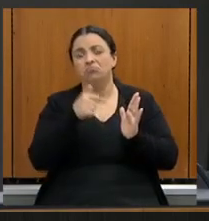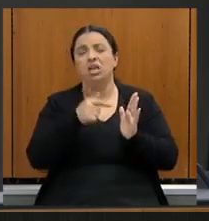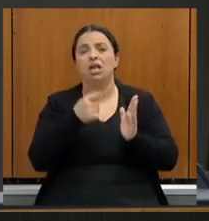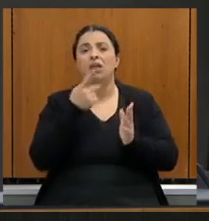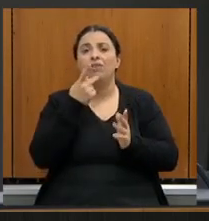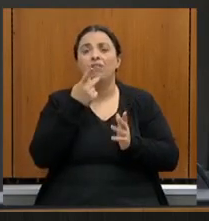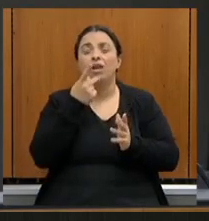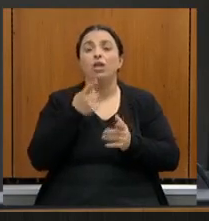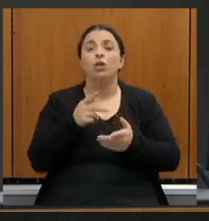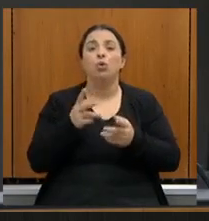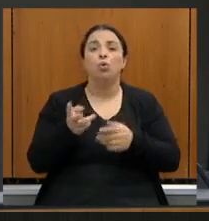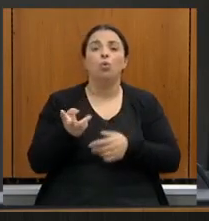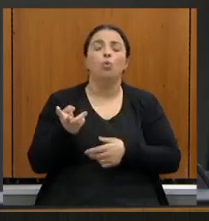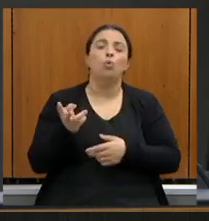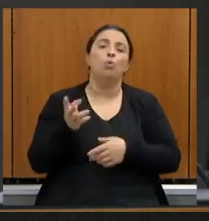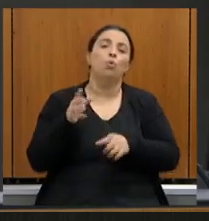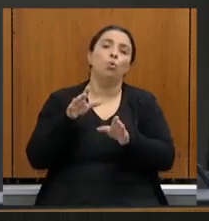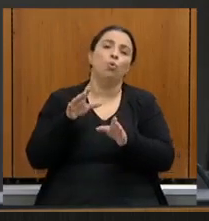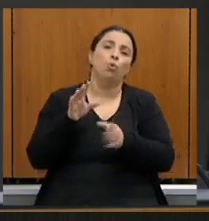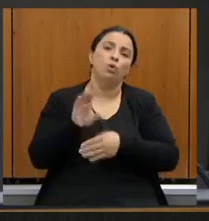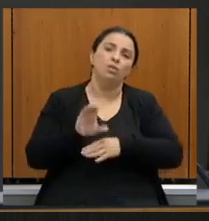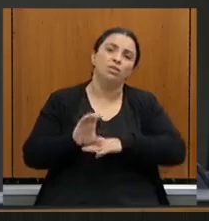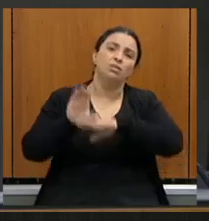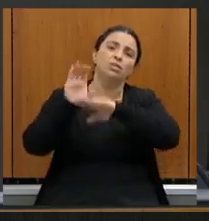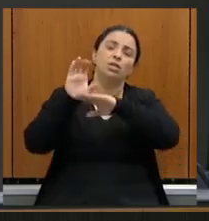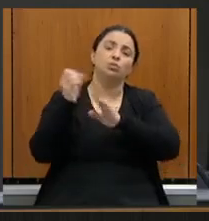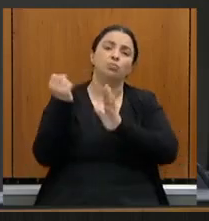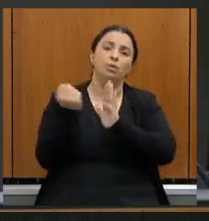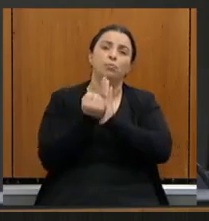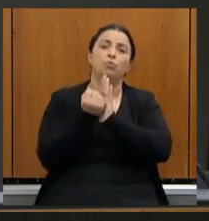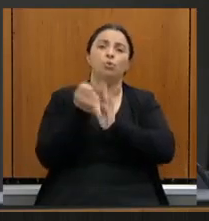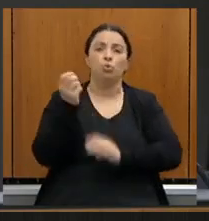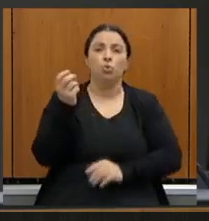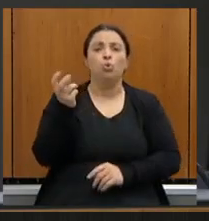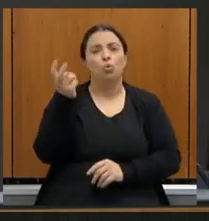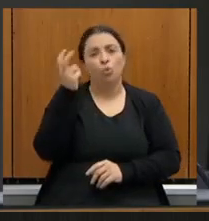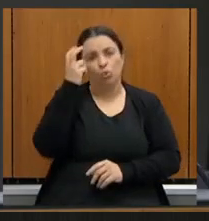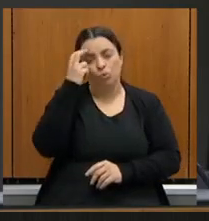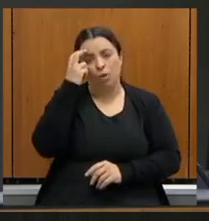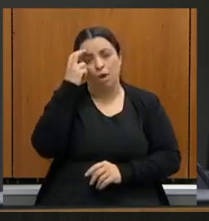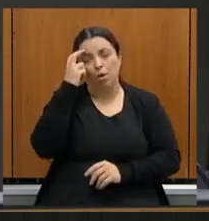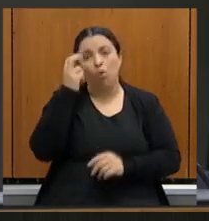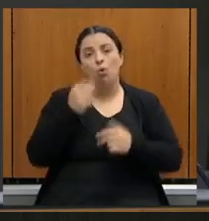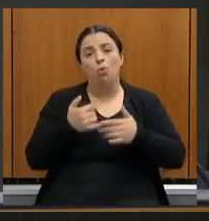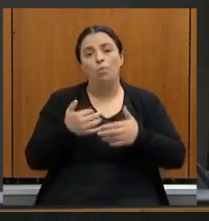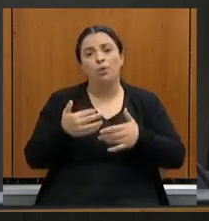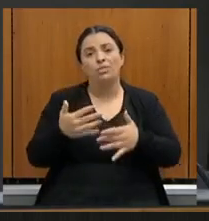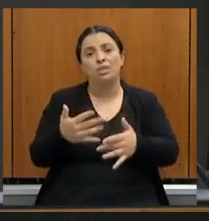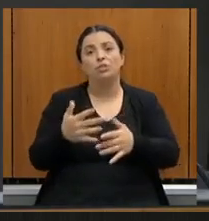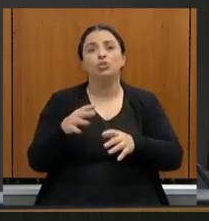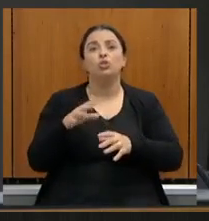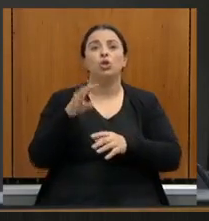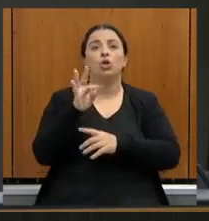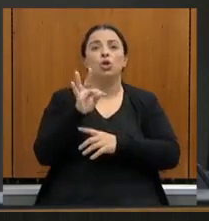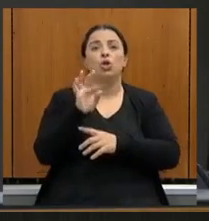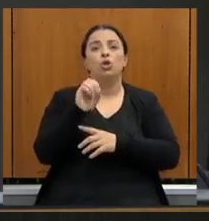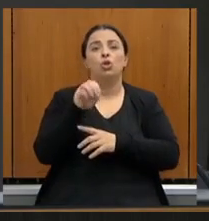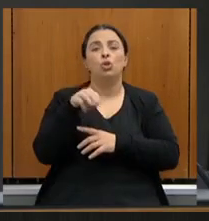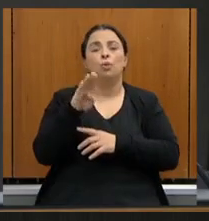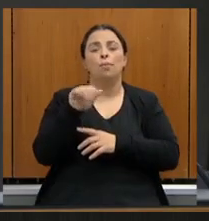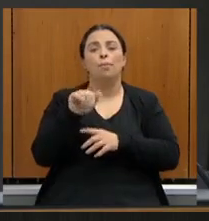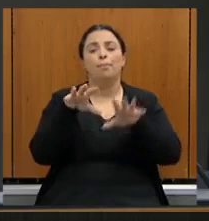Conselho Estadual de Patrimônio Cultural o processo de tombamento estadual da Serra do Curral na próxima sessão